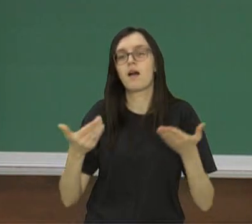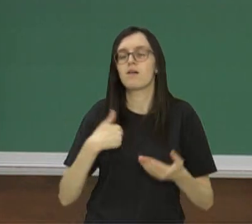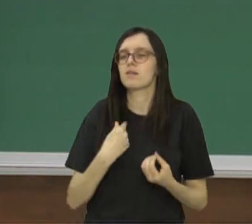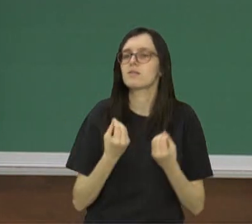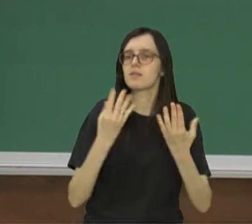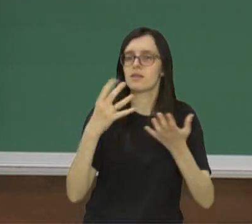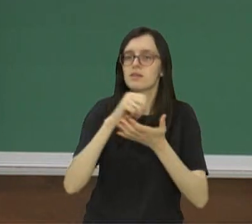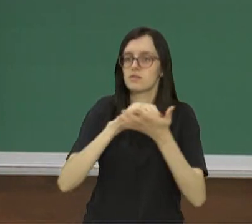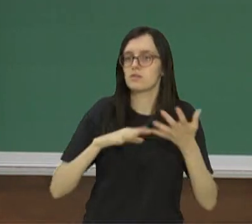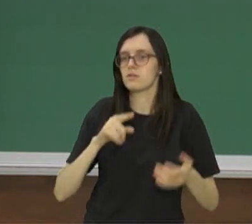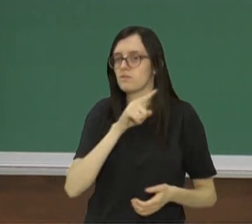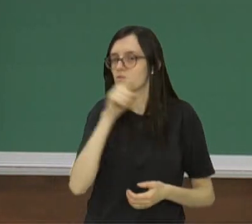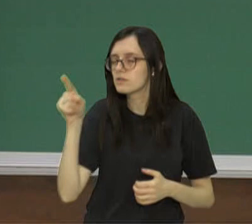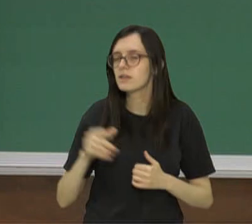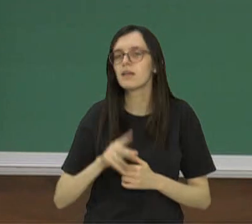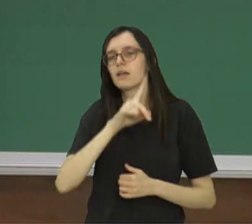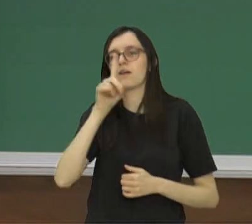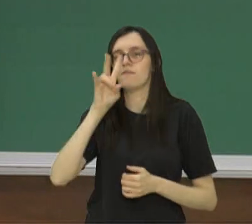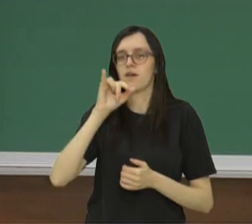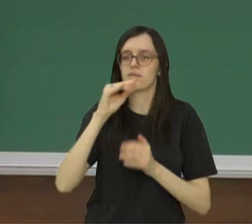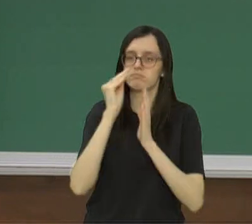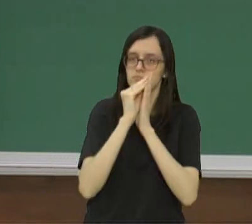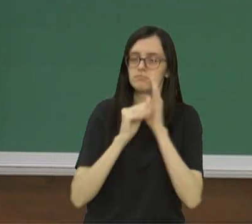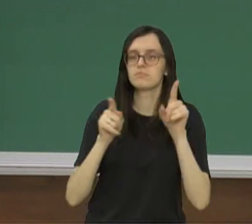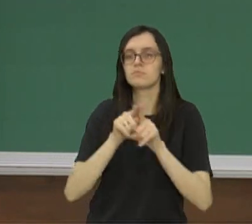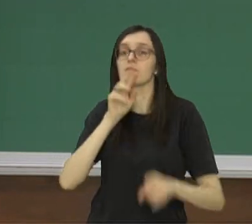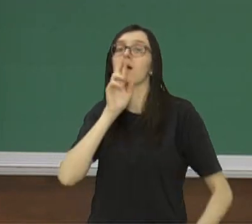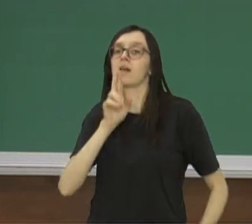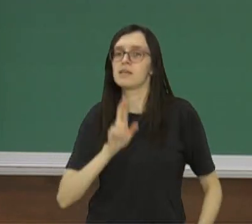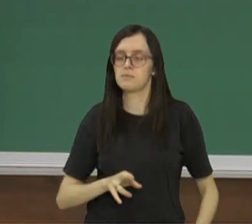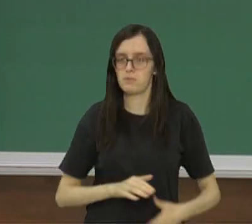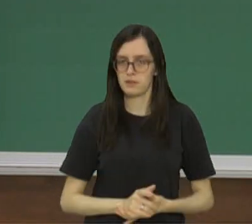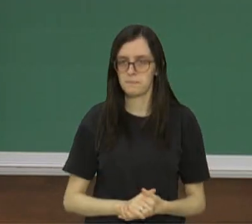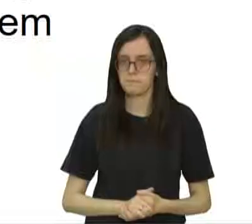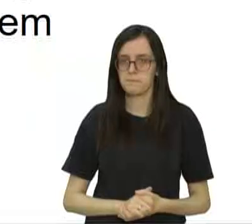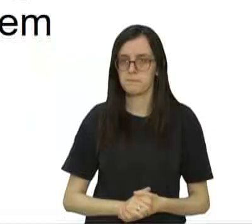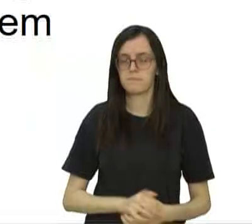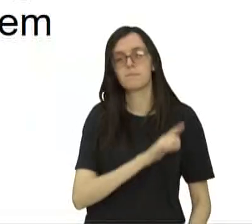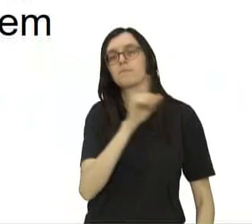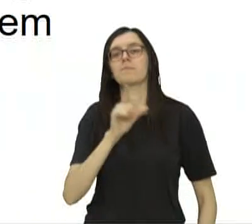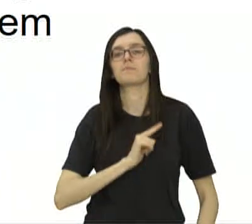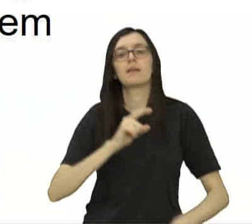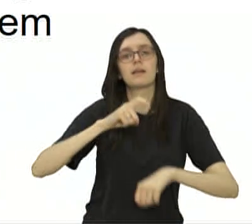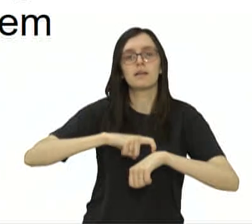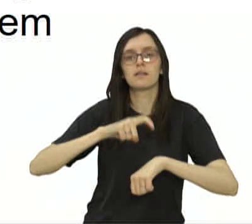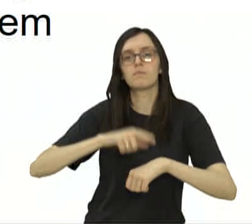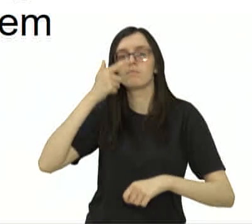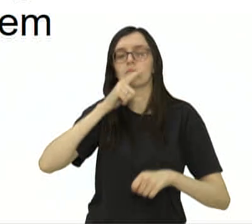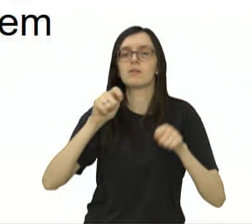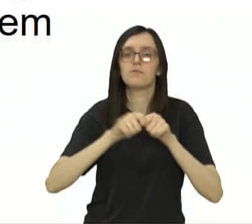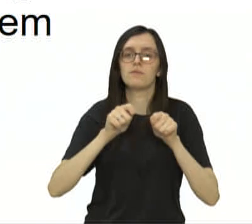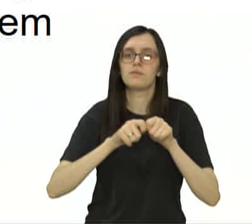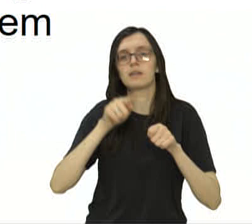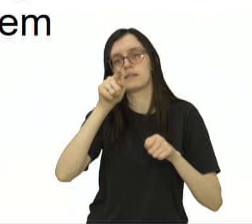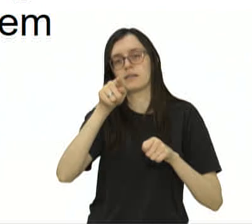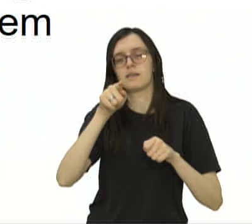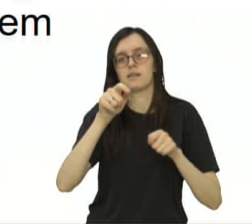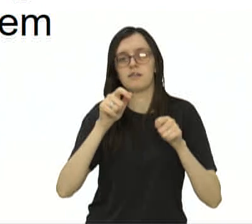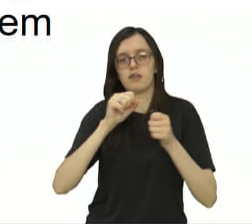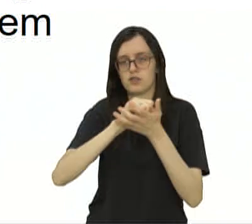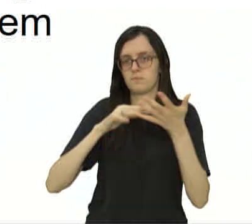um exercício para vocês vão anotar e vão responder. Então, vocês têm um tempo para fazer esse exercício.